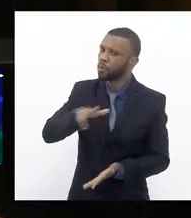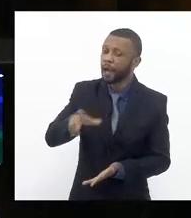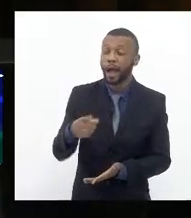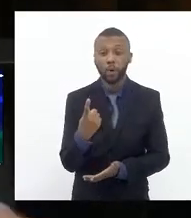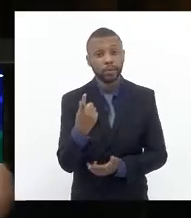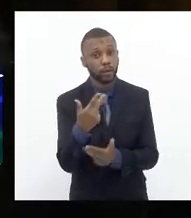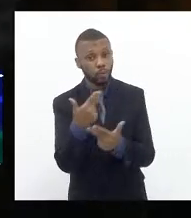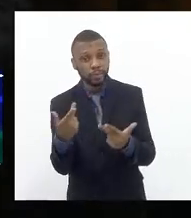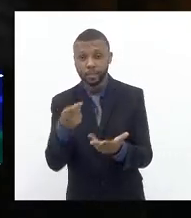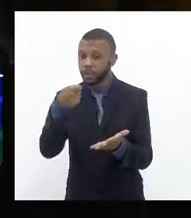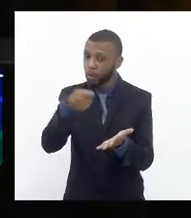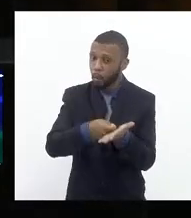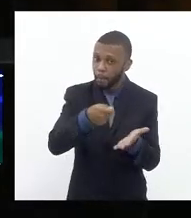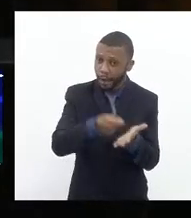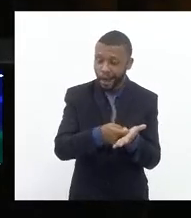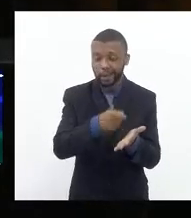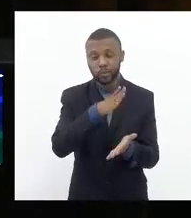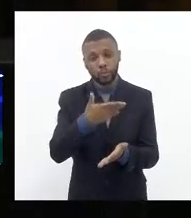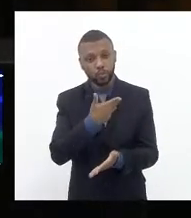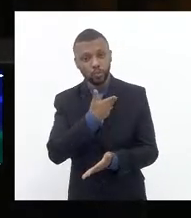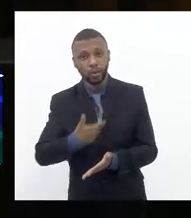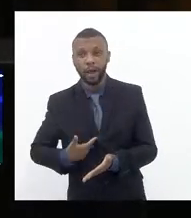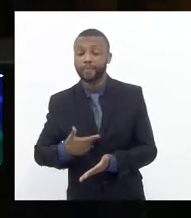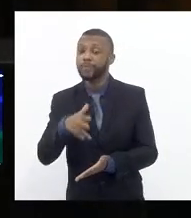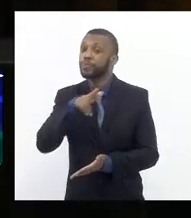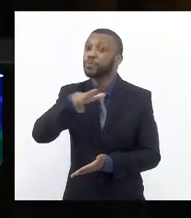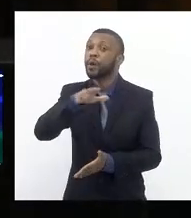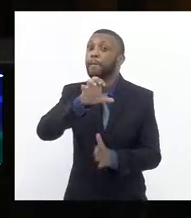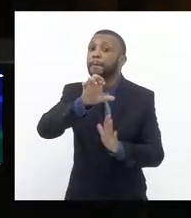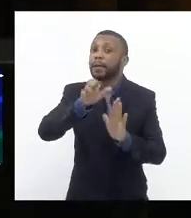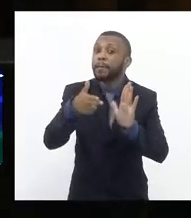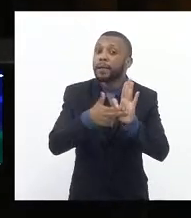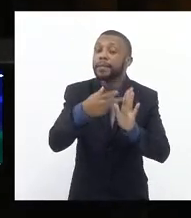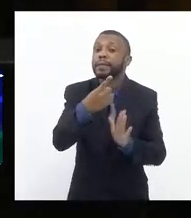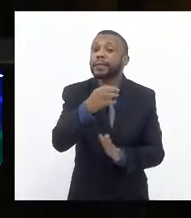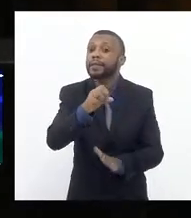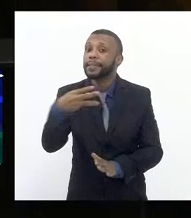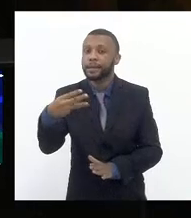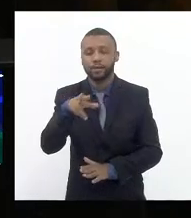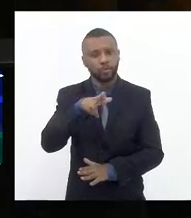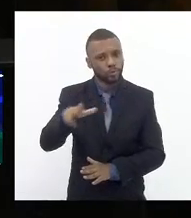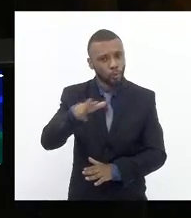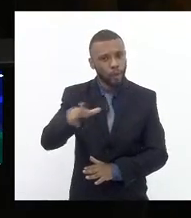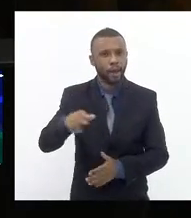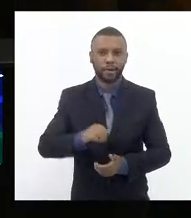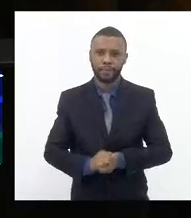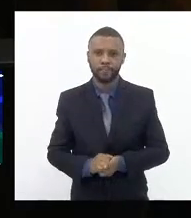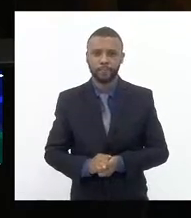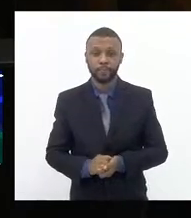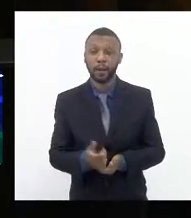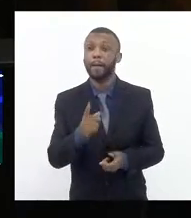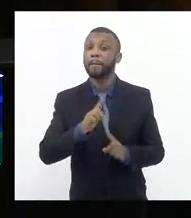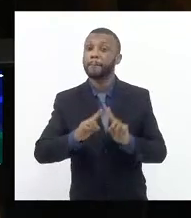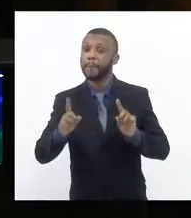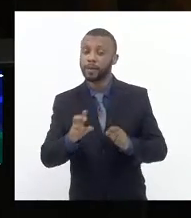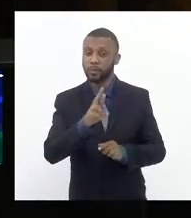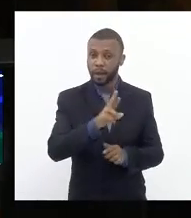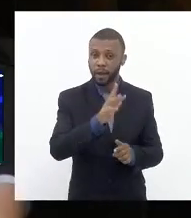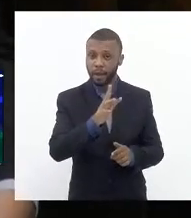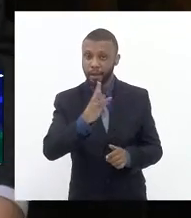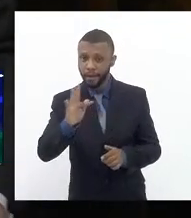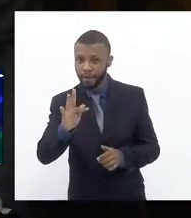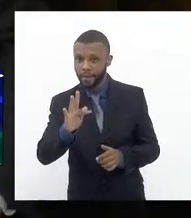cobrada do Estado, não pela emenda constitucional 103, mas pelo regime de recuperação fiscal, é